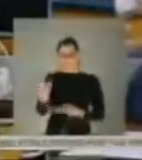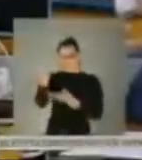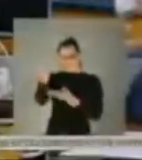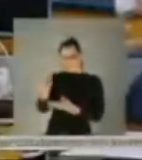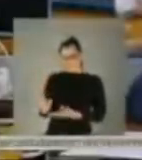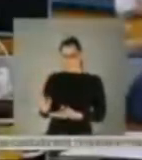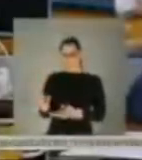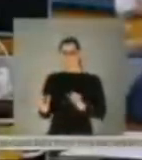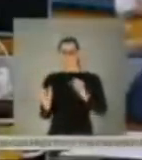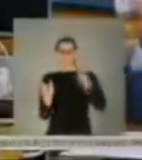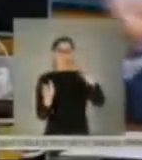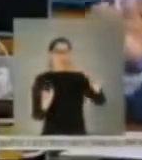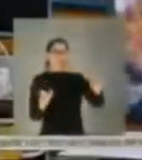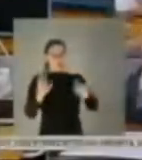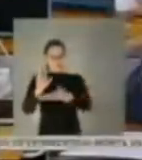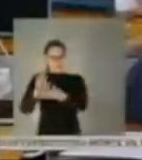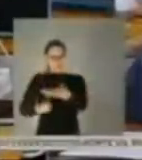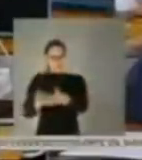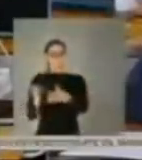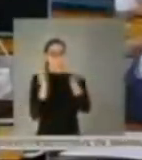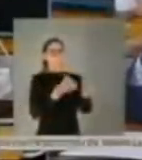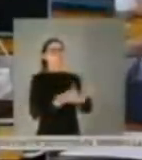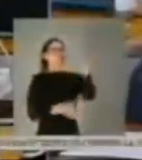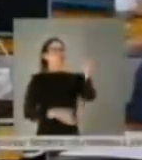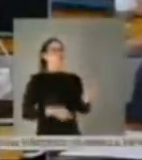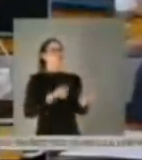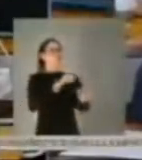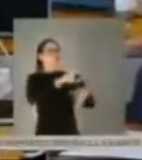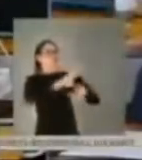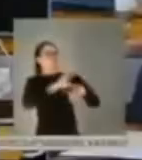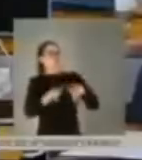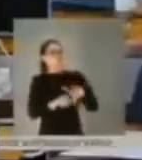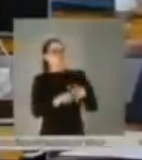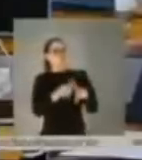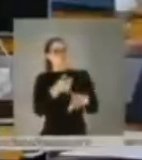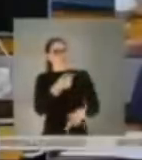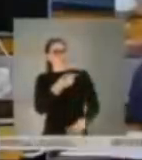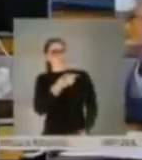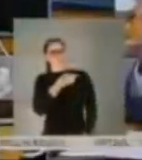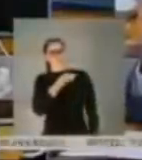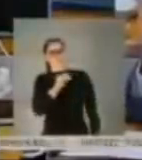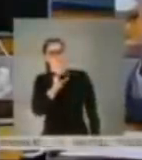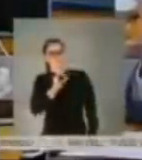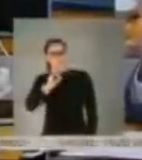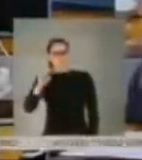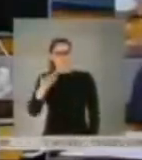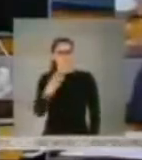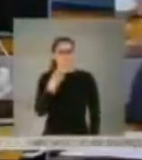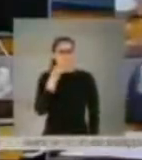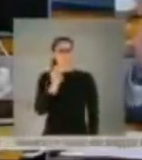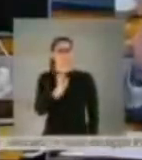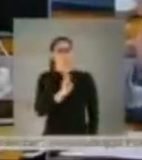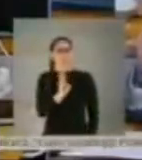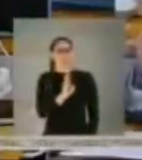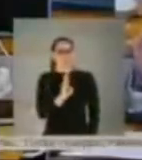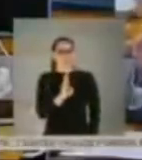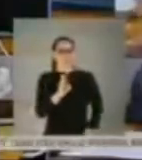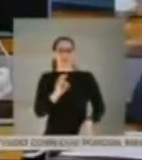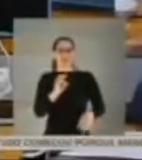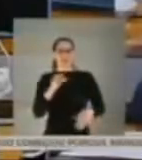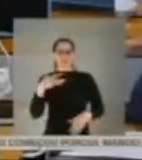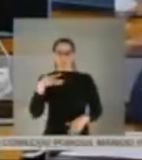pessoa com outra aqui que é suspeita de desviar 700 milhões de reais na saúde do Rio de Janeiro, em plena